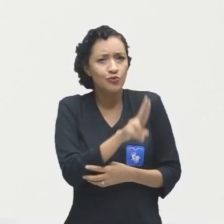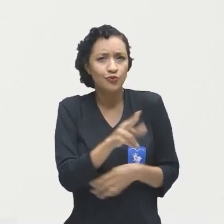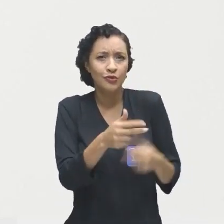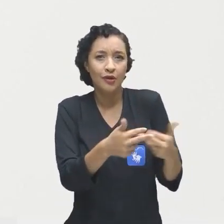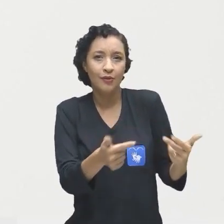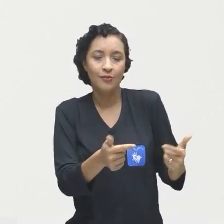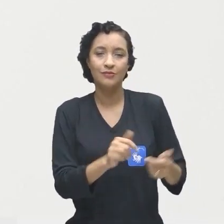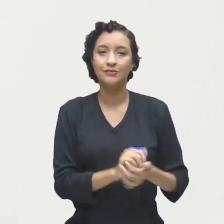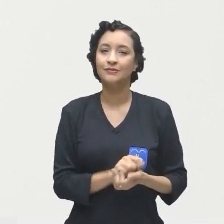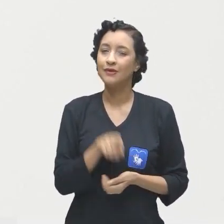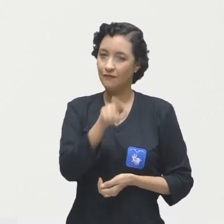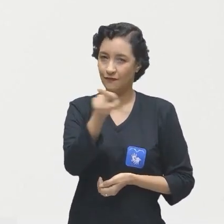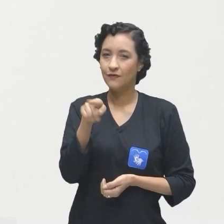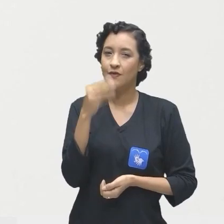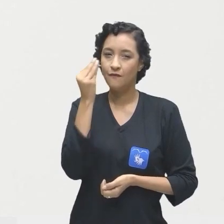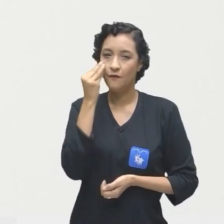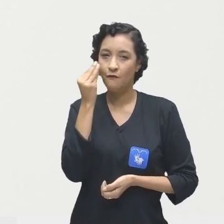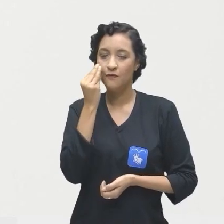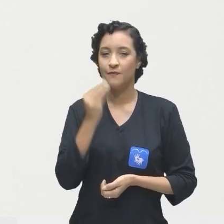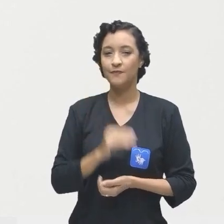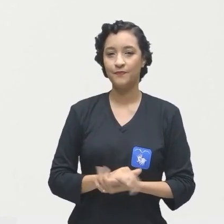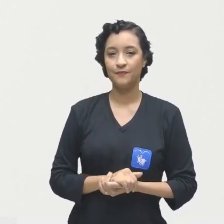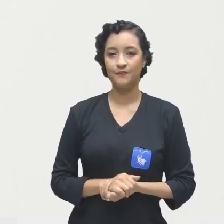partir de agora você vai ver. Vamos lá?